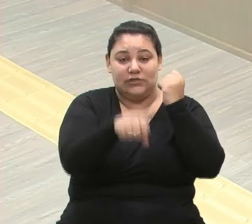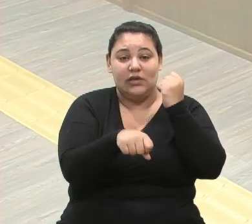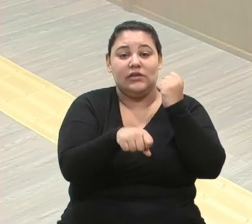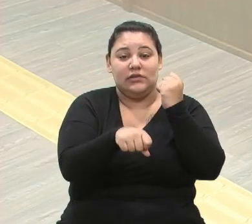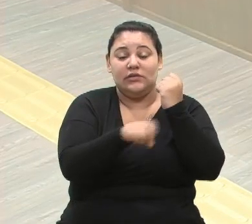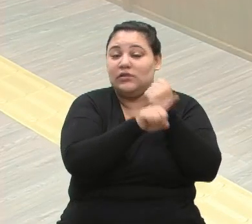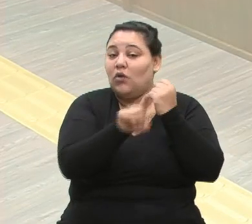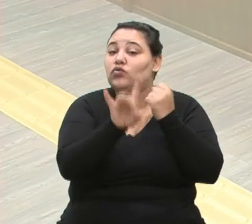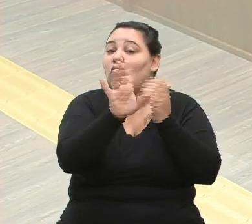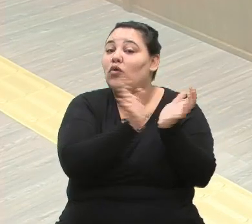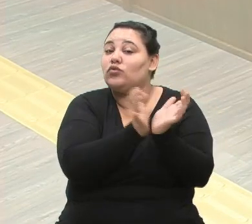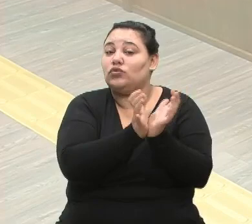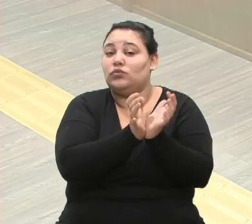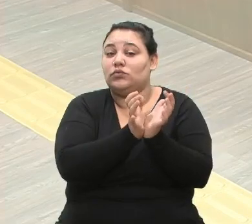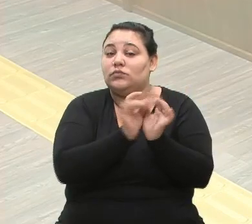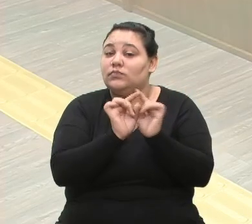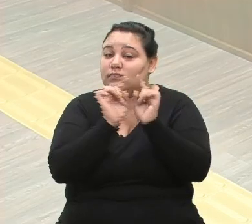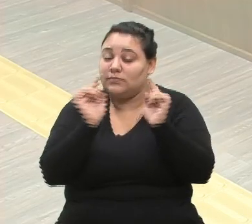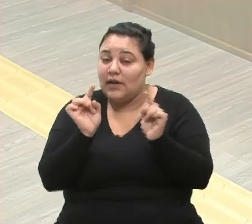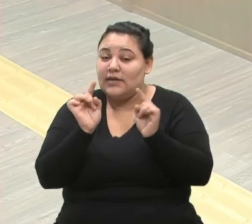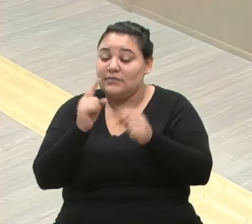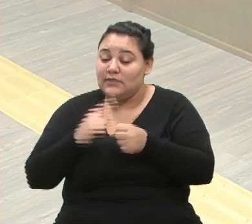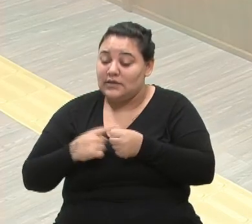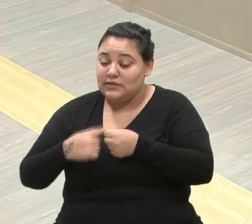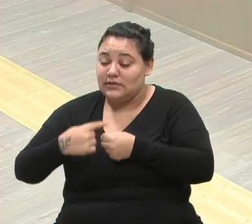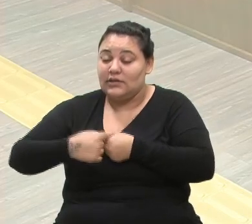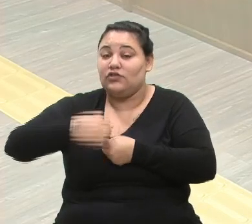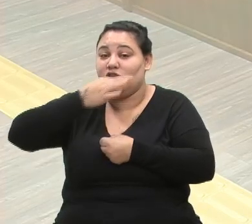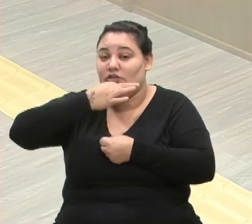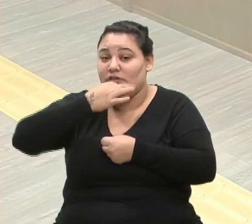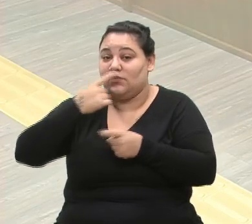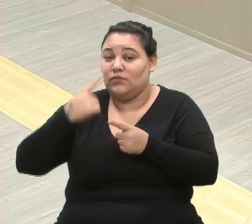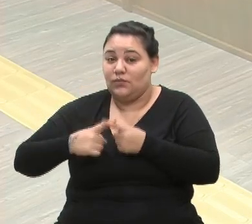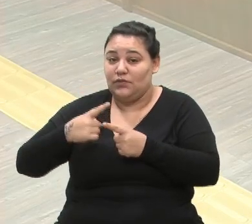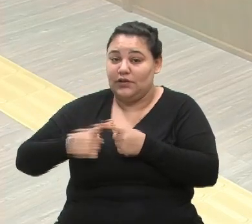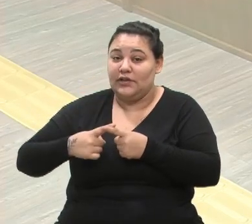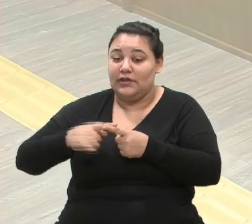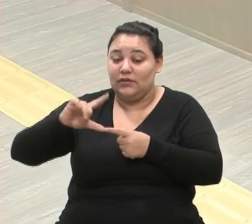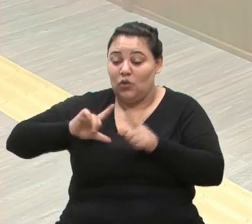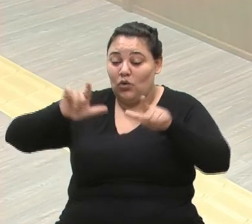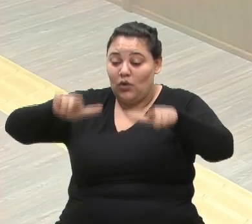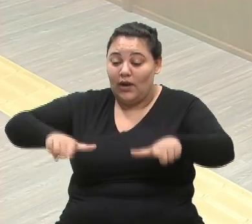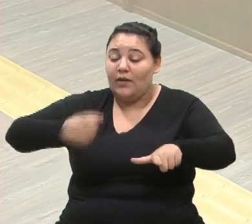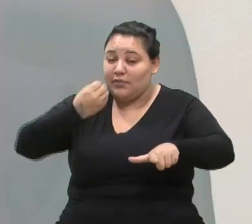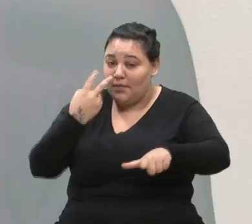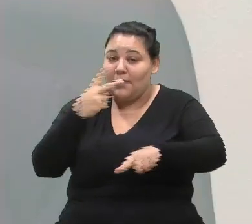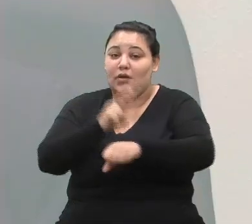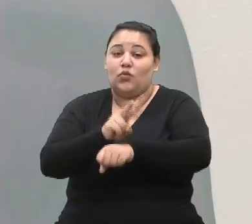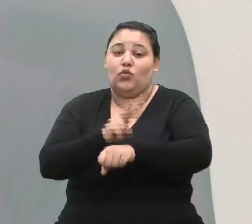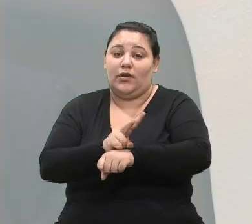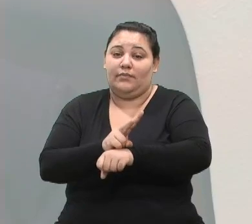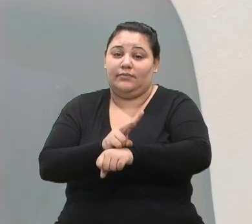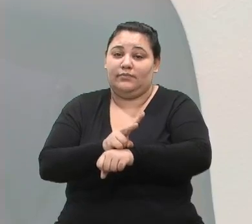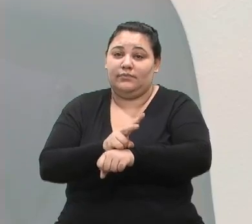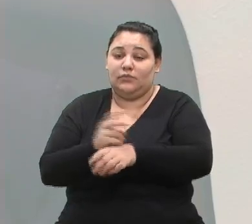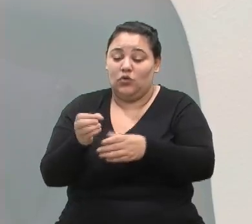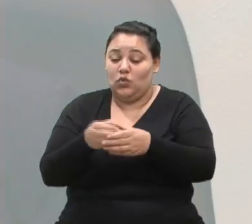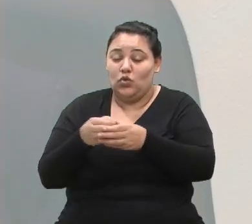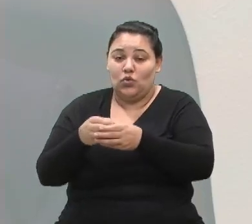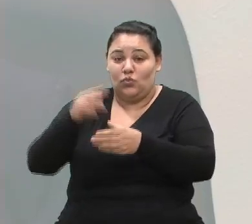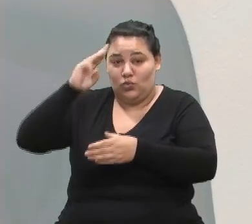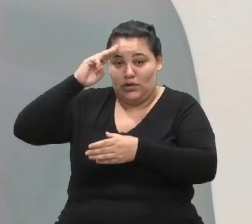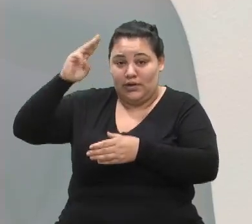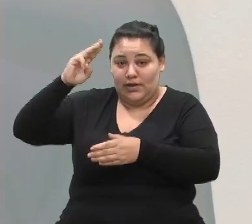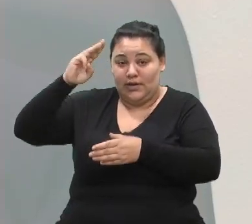para os grupos, mas uma garantia para a cidade de que o parque vai estar sendo bem cuidado, né? Tanto o Muacara como a